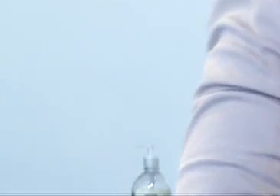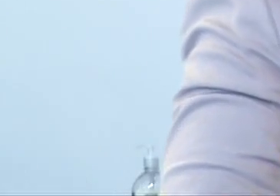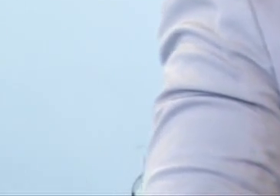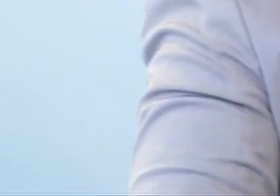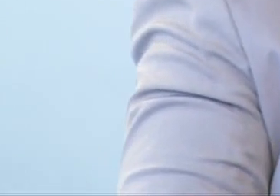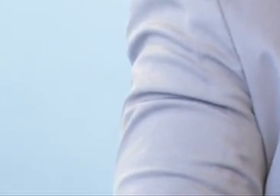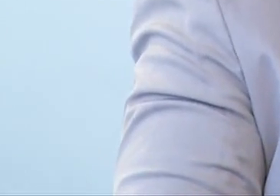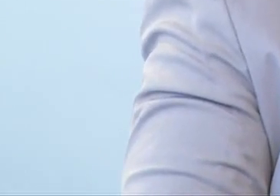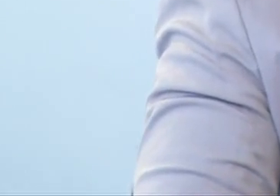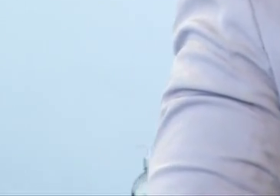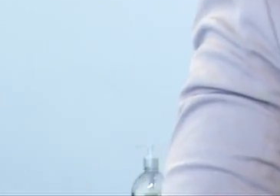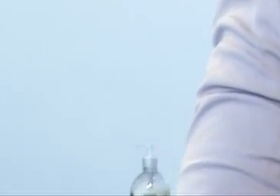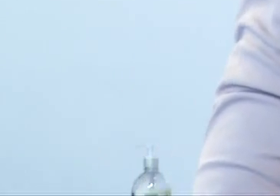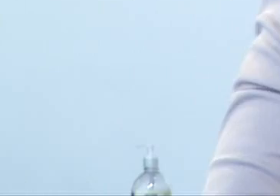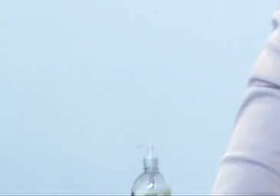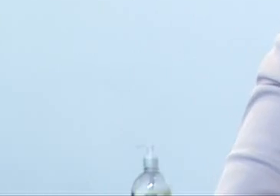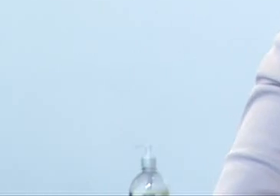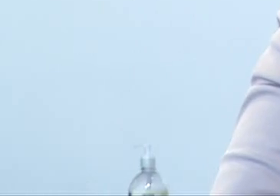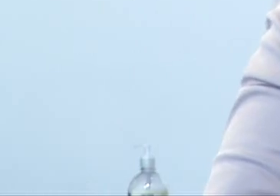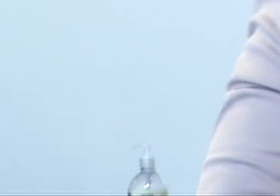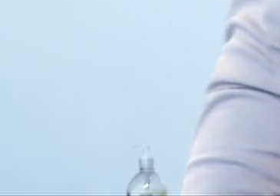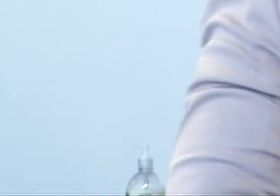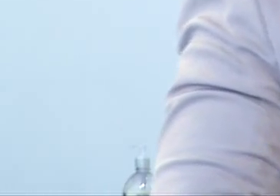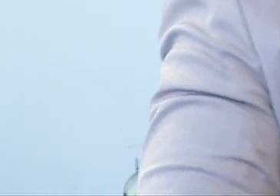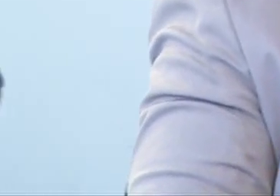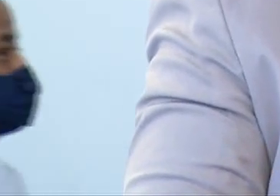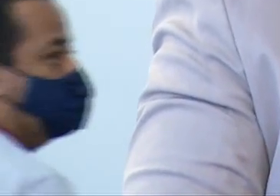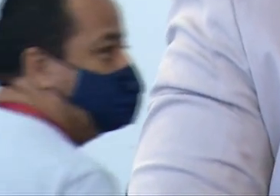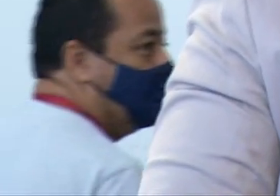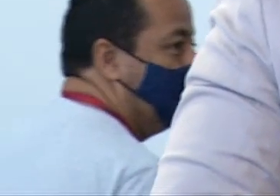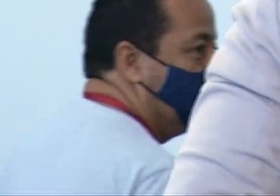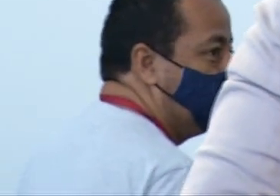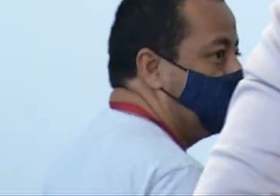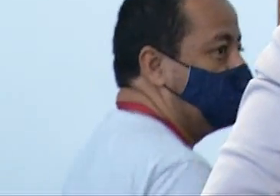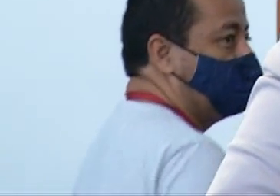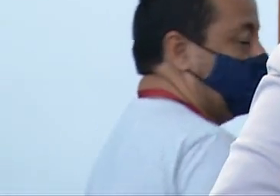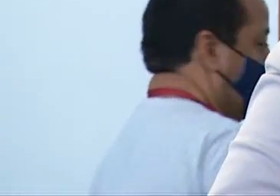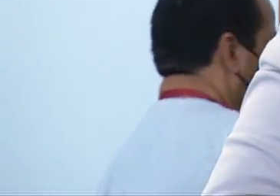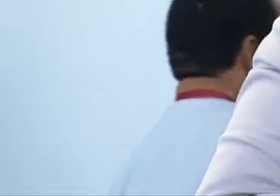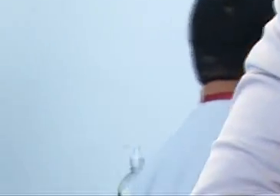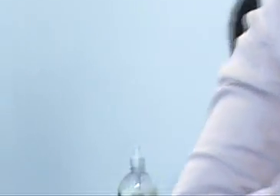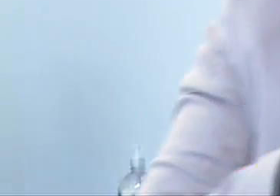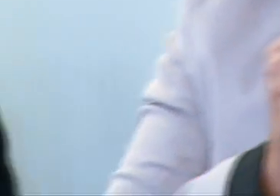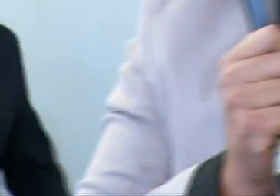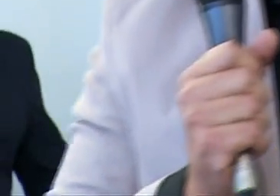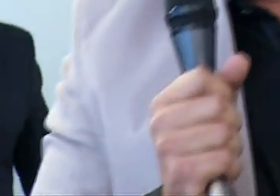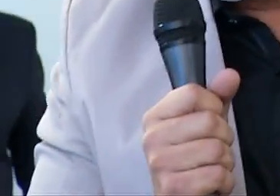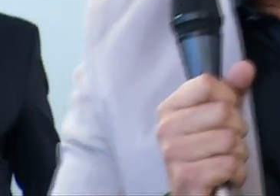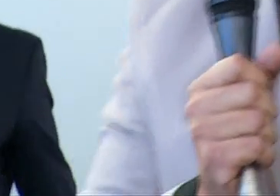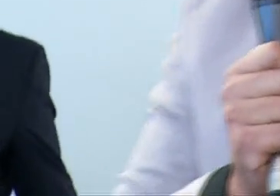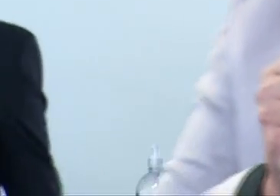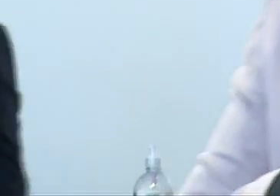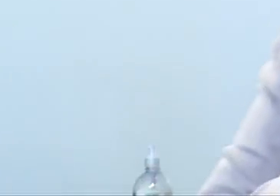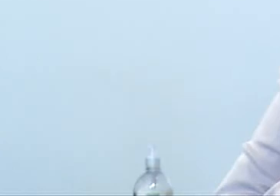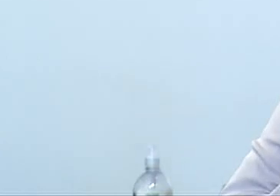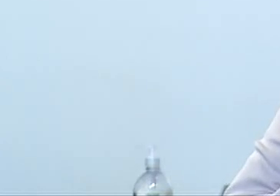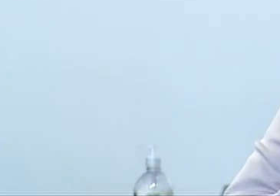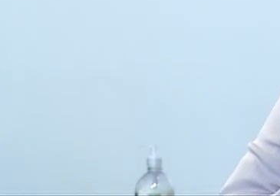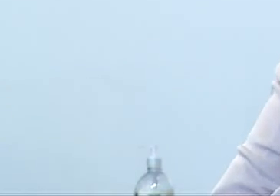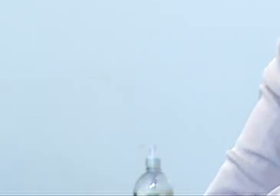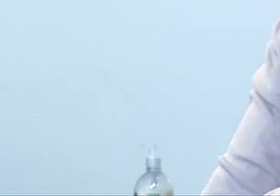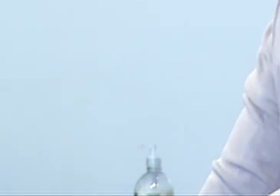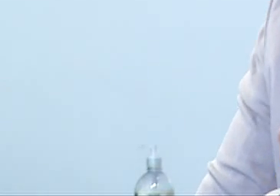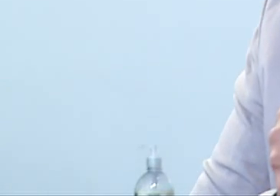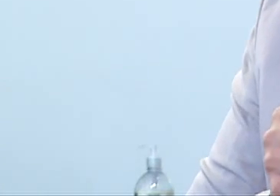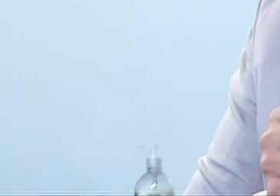muita gente, além de trabalhar muito pela cidade. Quero congratular os engenheiros, Dini, e falar na questão de Sorocaba, que a gente